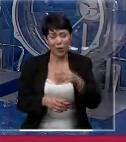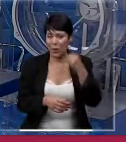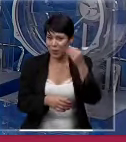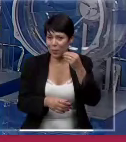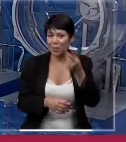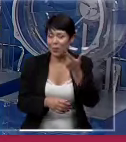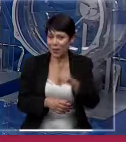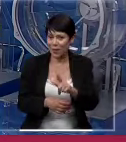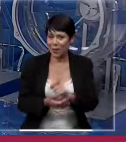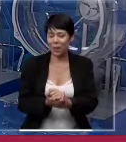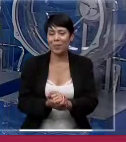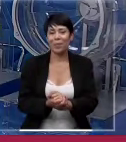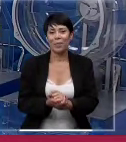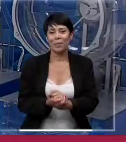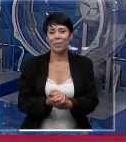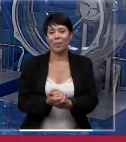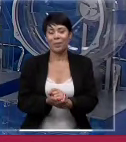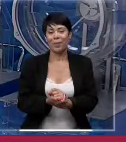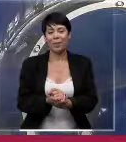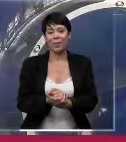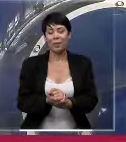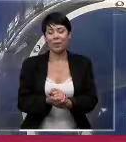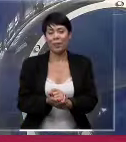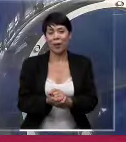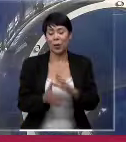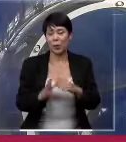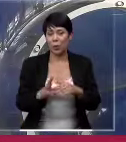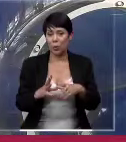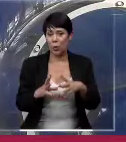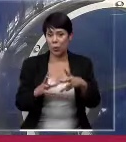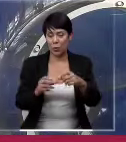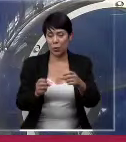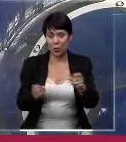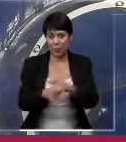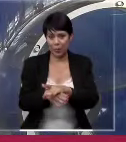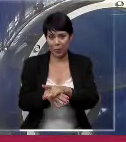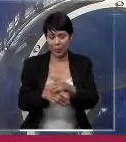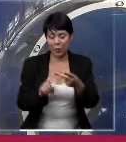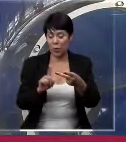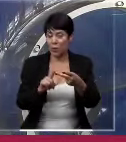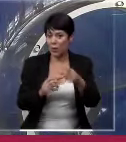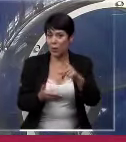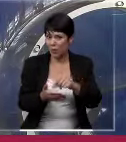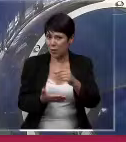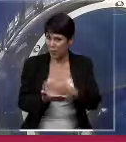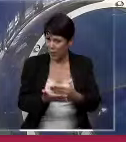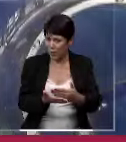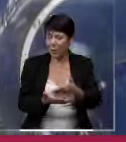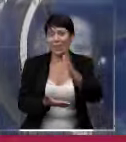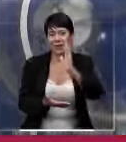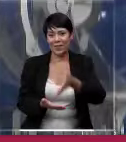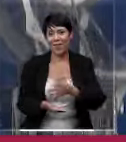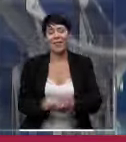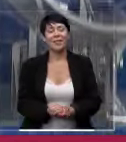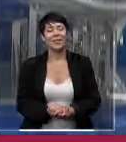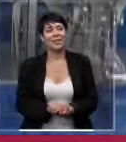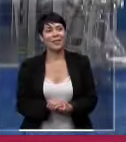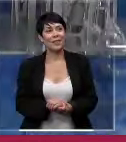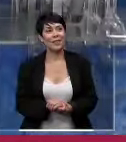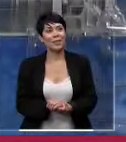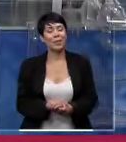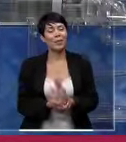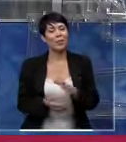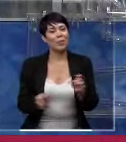chance de ganhar na dupla cena. Bolas posicionadas. Está na hora do segundo sorteio. Valendo!